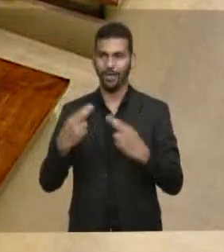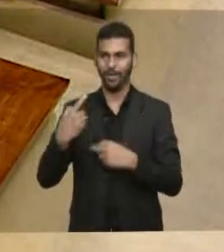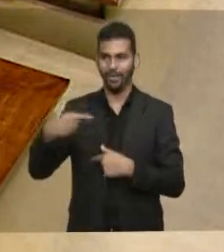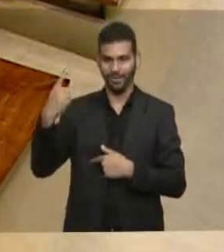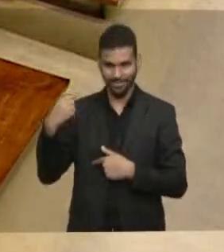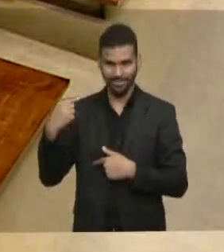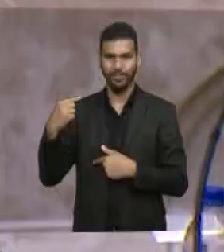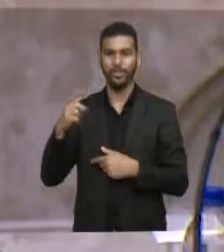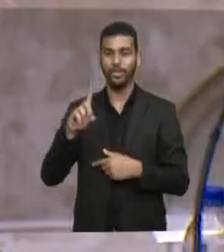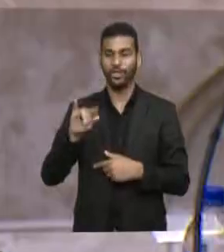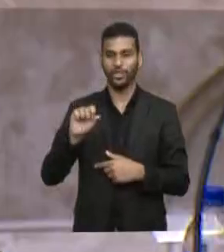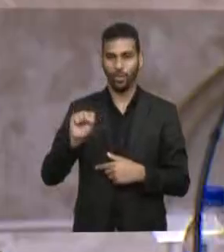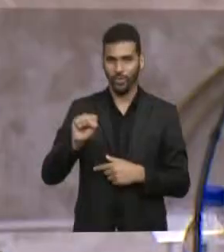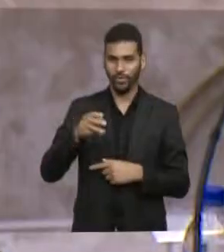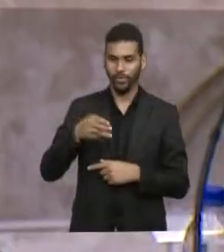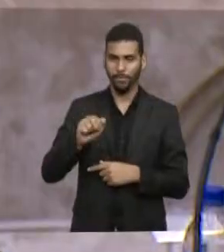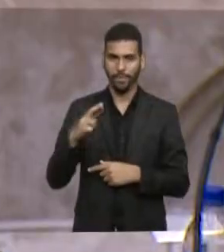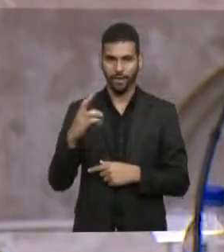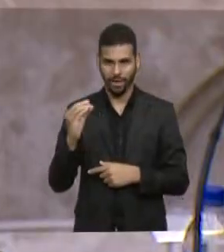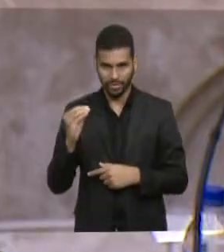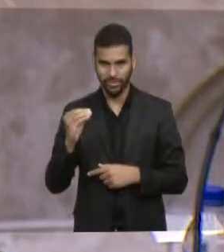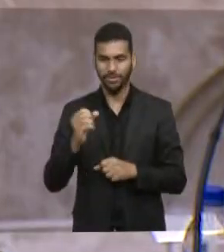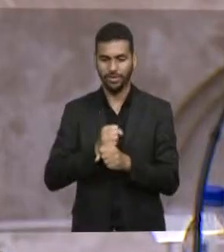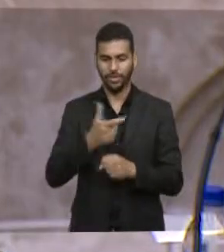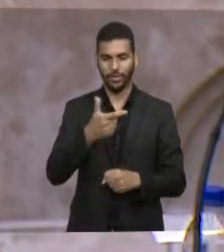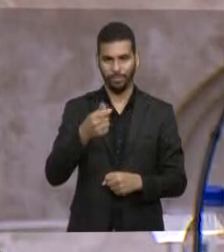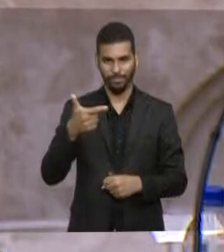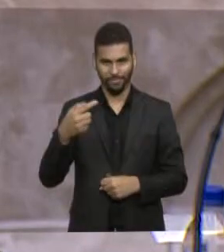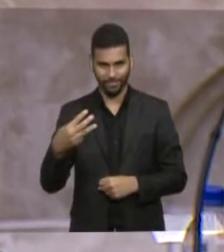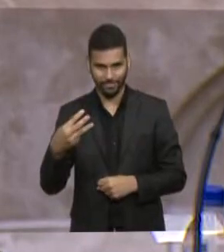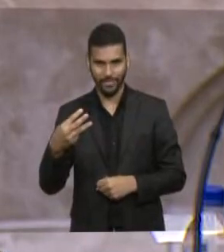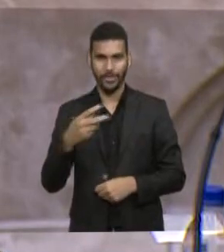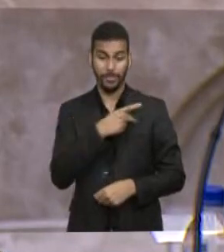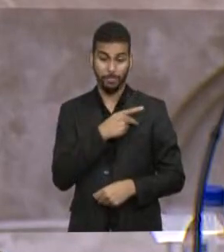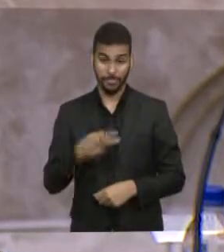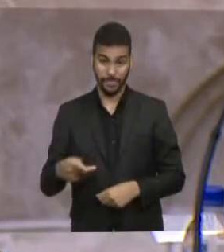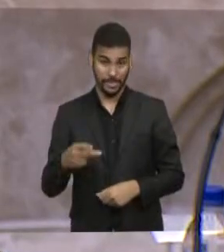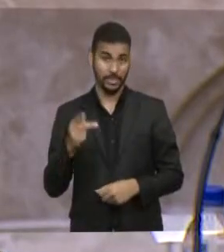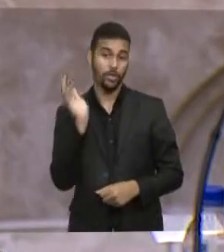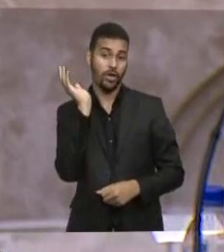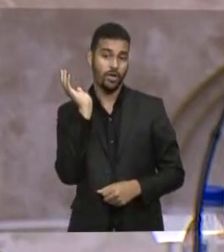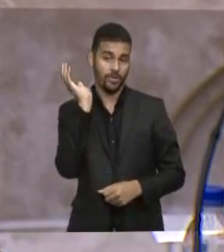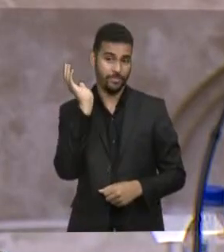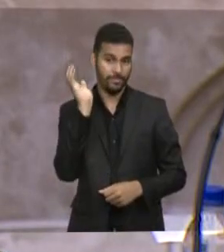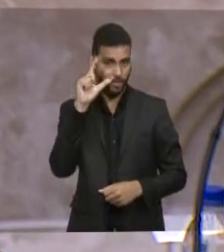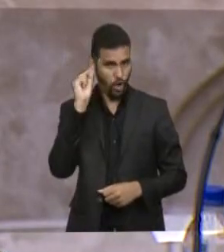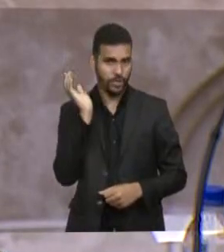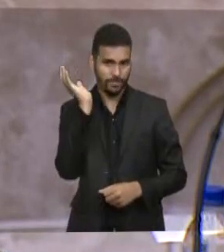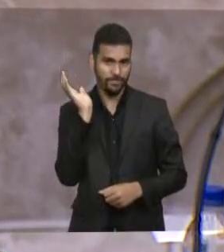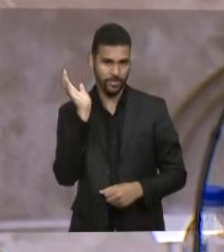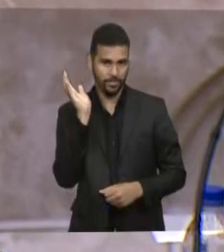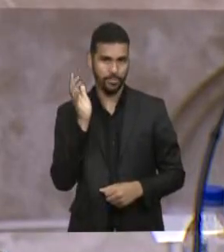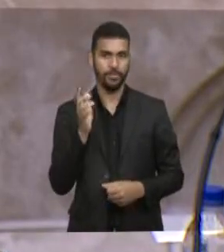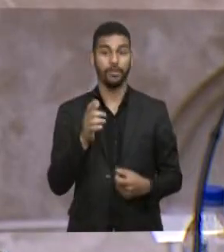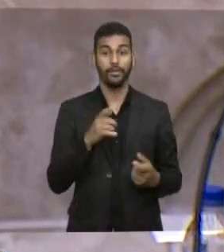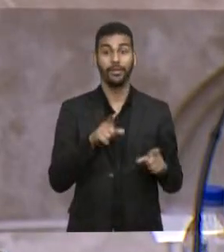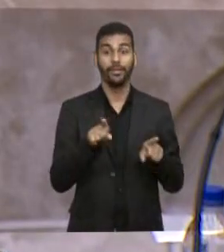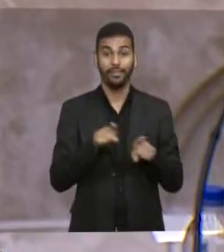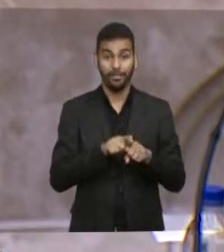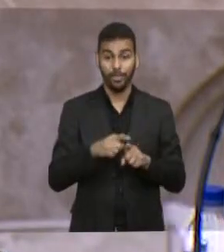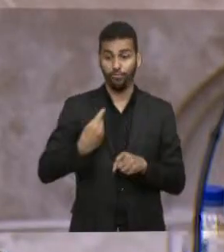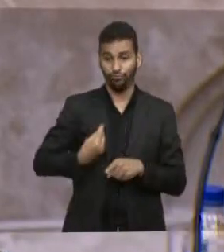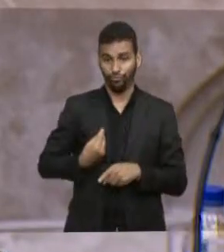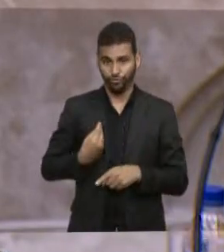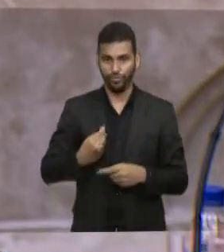realizado em 8 de março de 2023 presidente da senhora Ministra Rosa Weber presentes Associação senhores